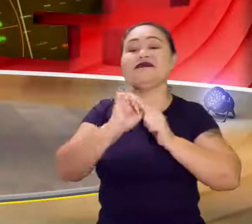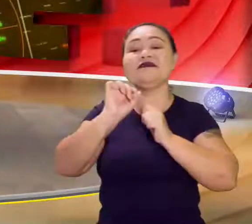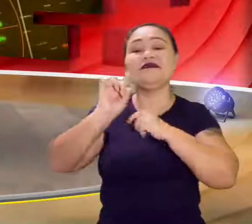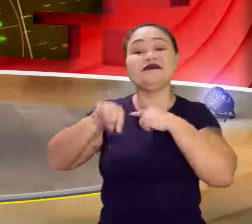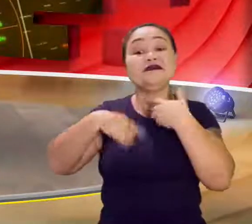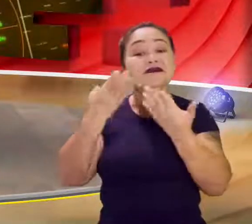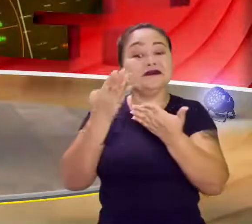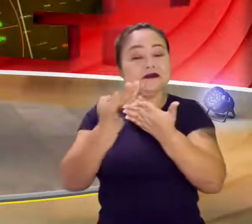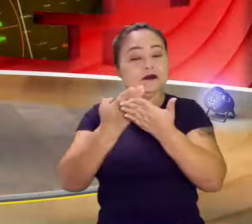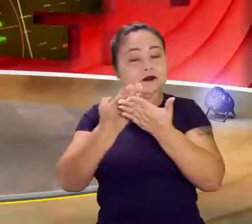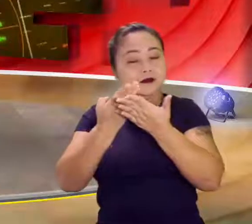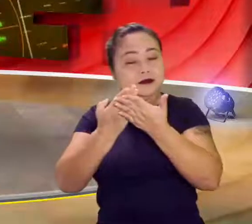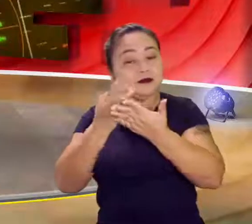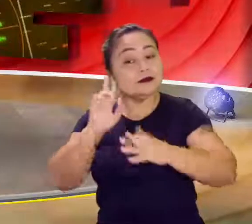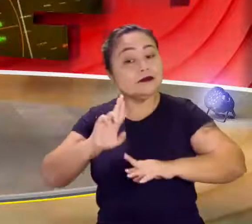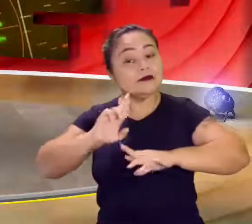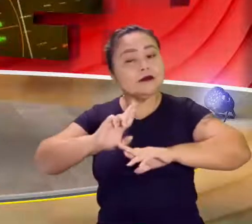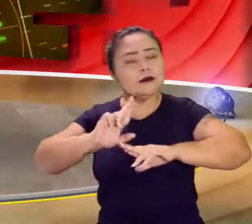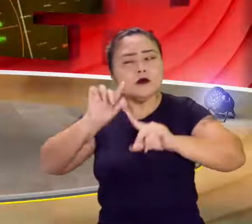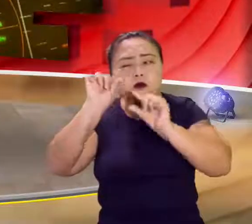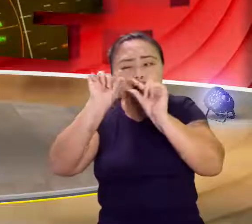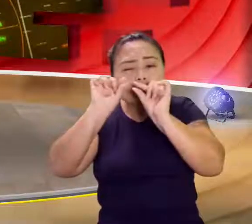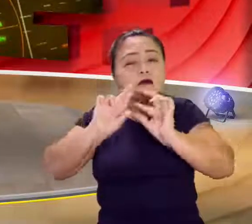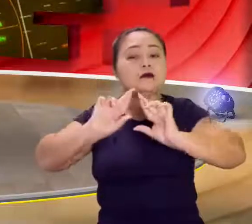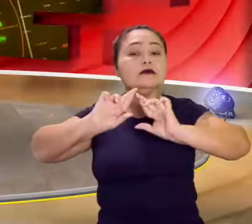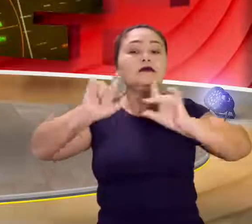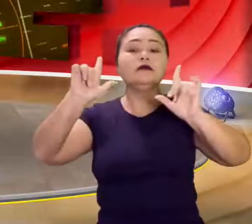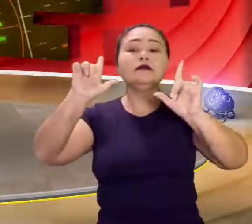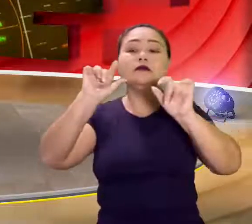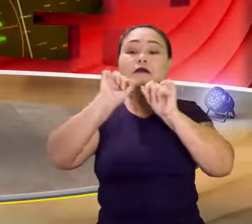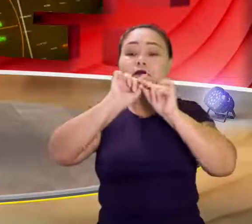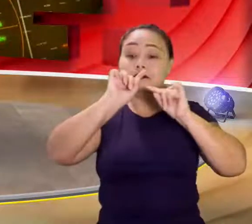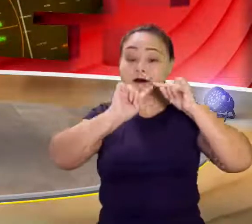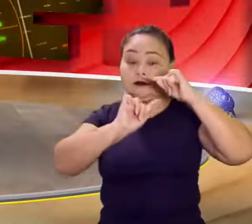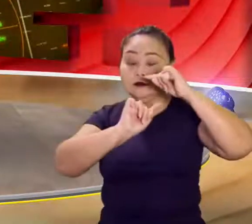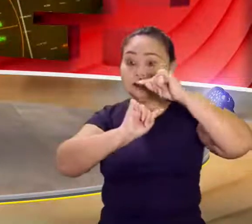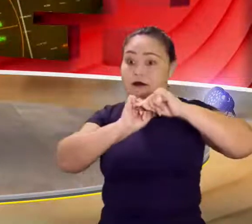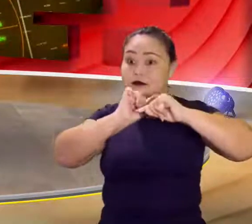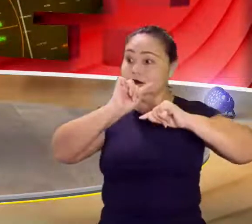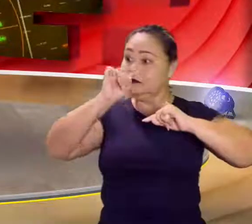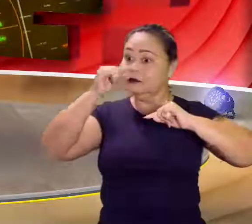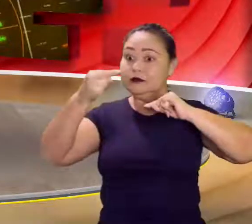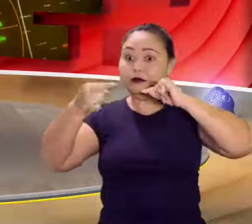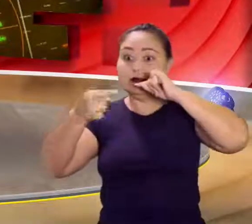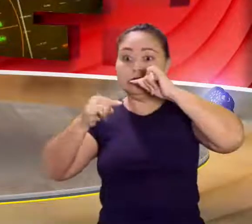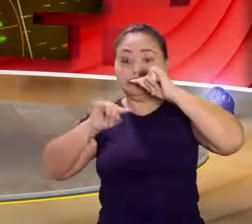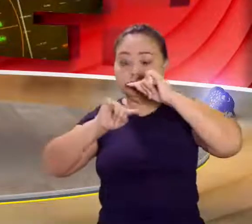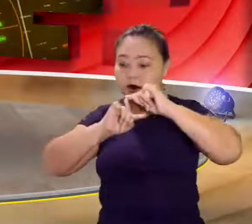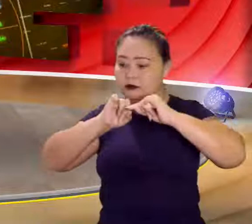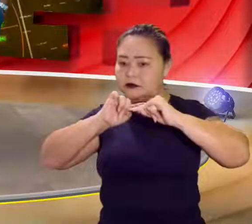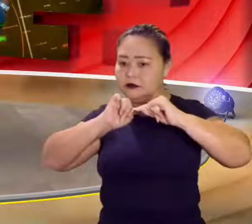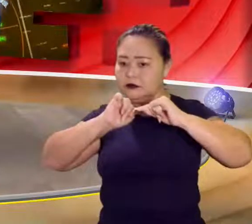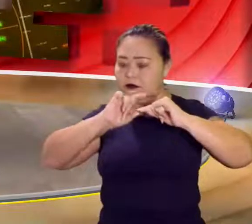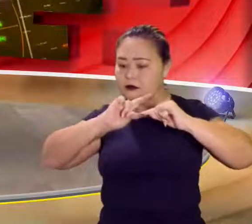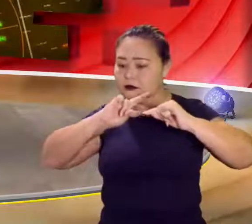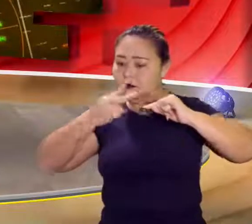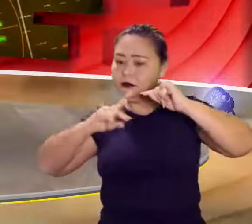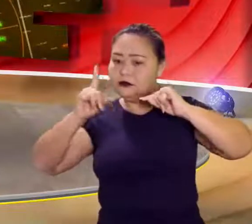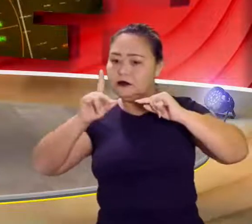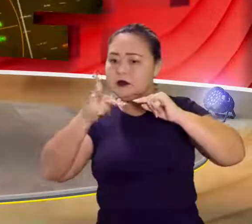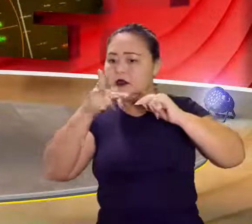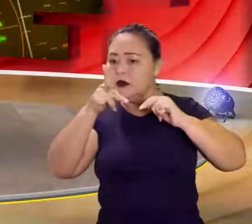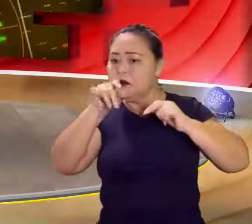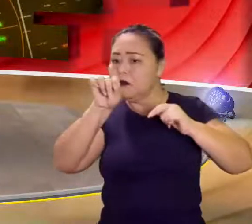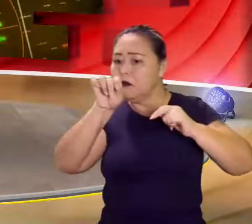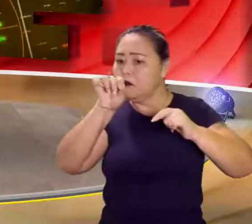vai estudar algo um pouquinho diferente, chamado interpolação. Ixi, Maria, o que isso tem a ver, né? É polar, é